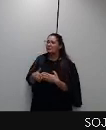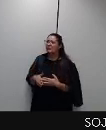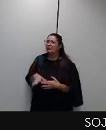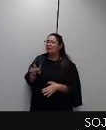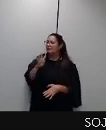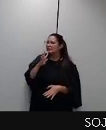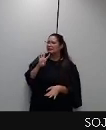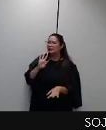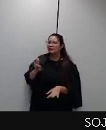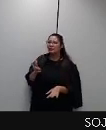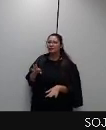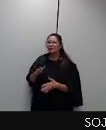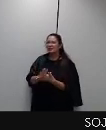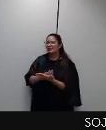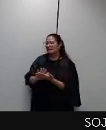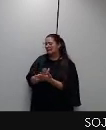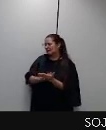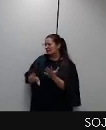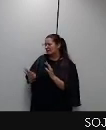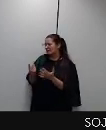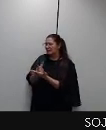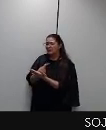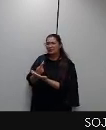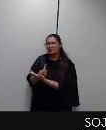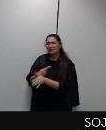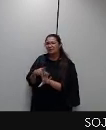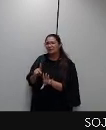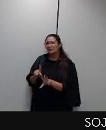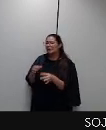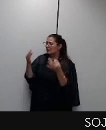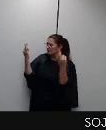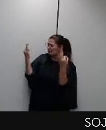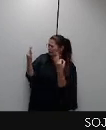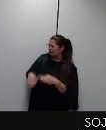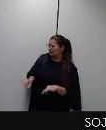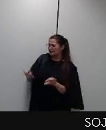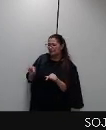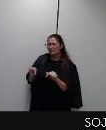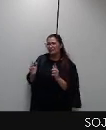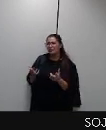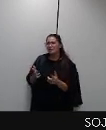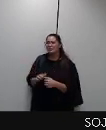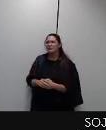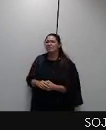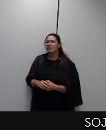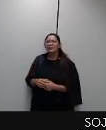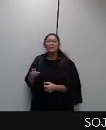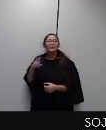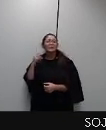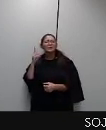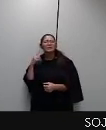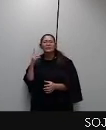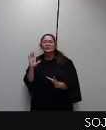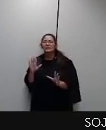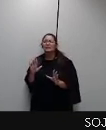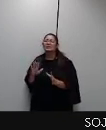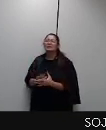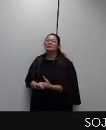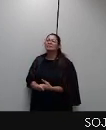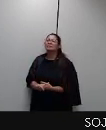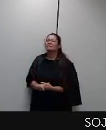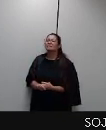nada clandestino e o fato é esse mesmo os advogados e vamos assim